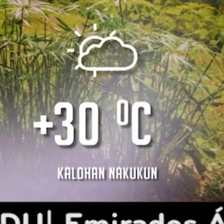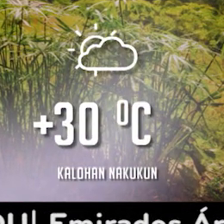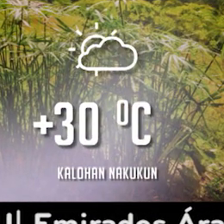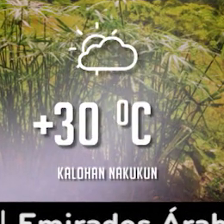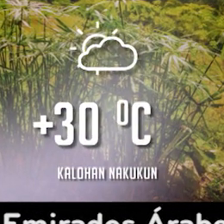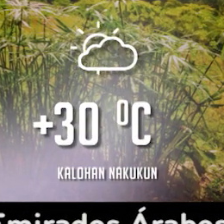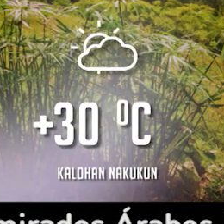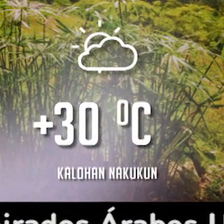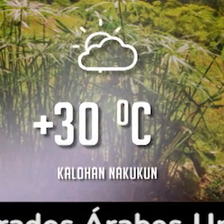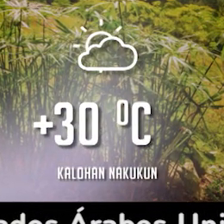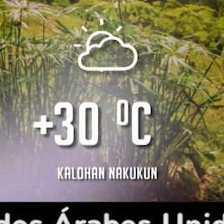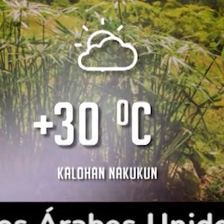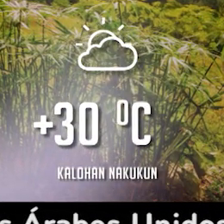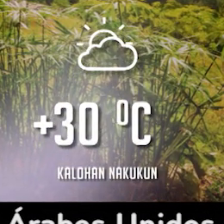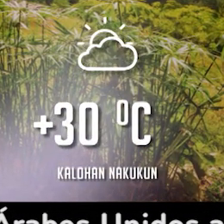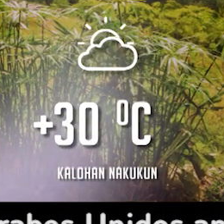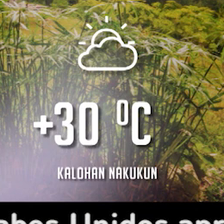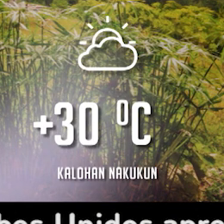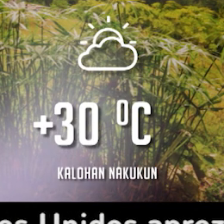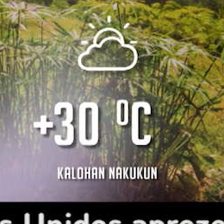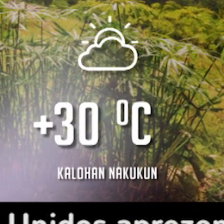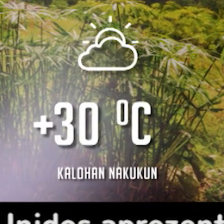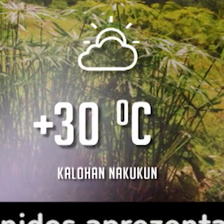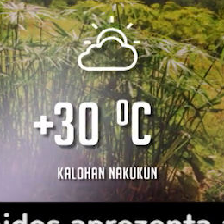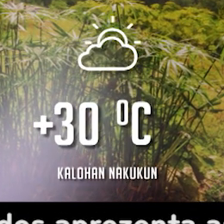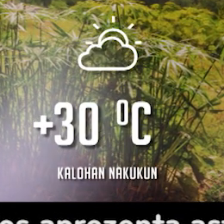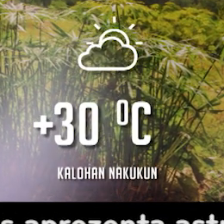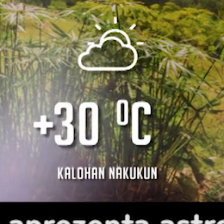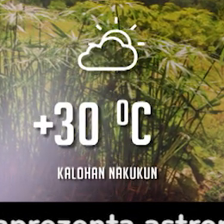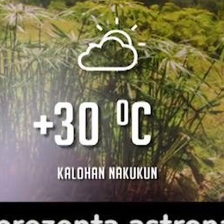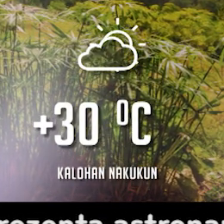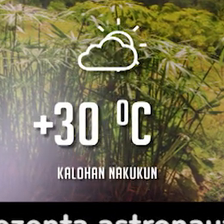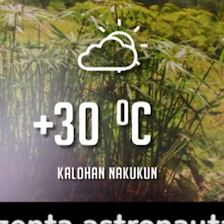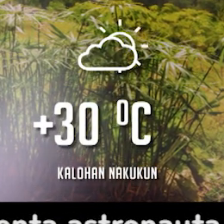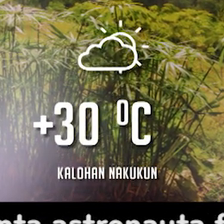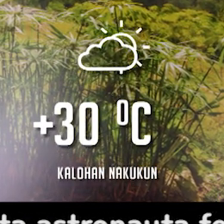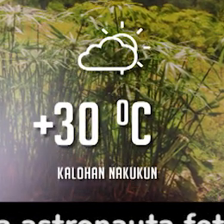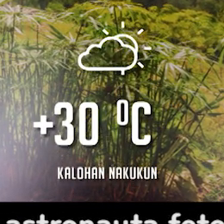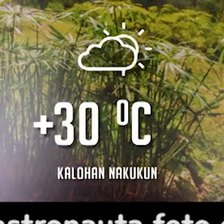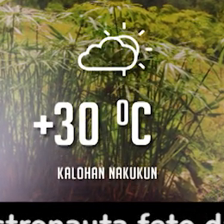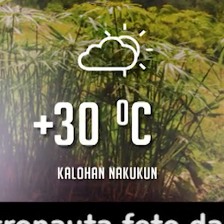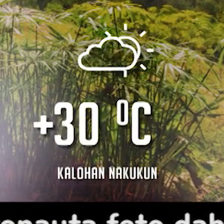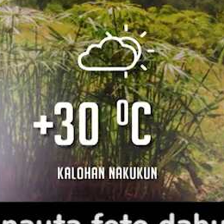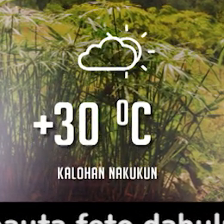E a Oikusi, Lorong Samanas, Los Palos no Vikeke, Kalohang, Senakukung.